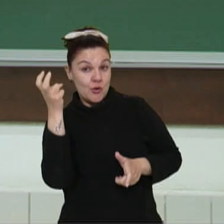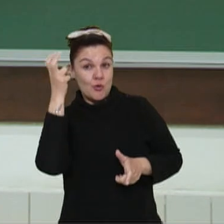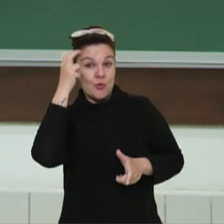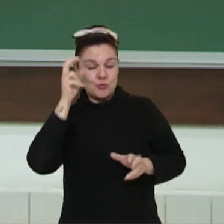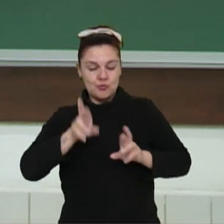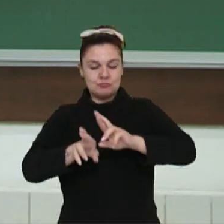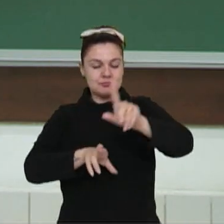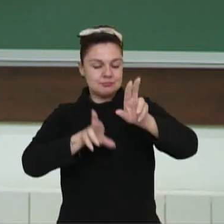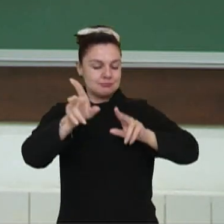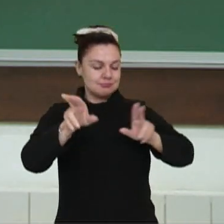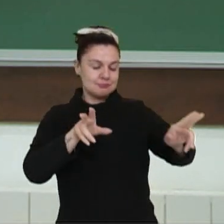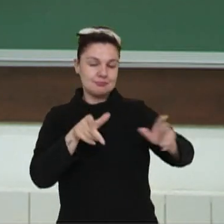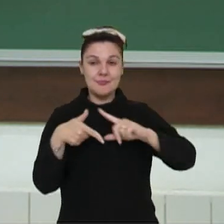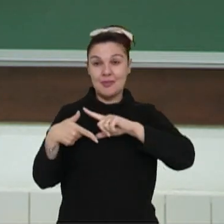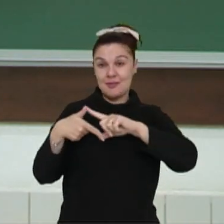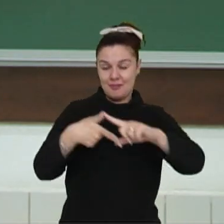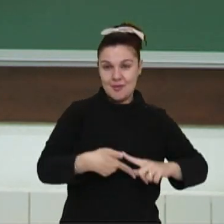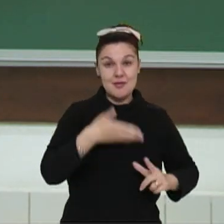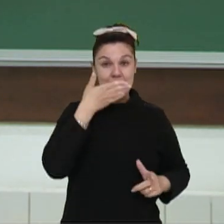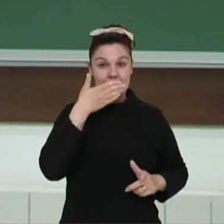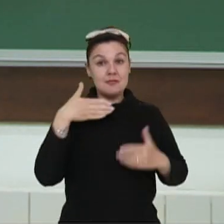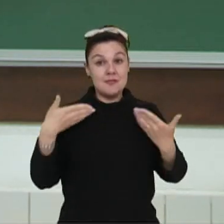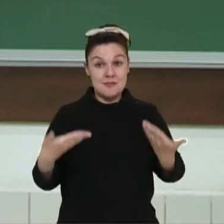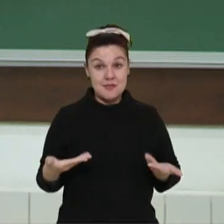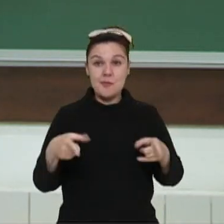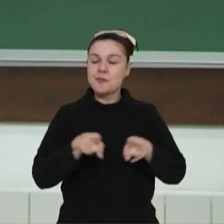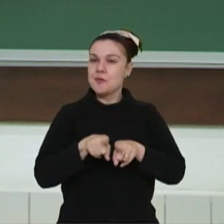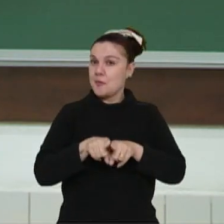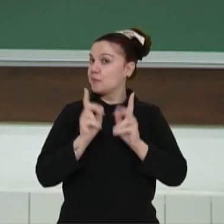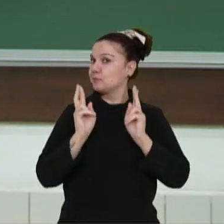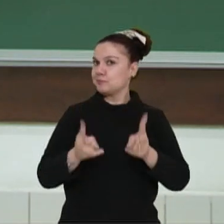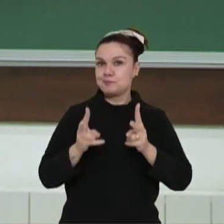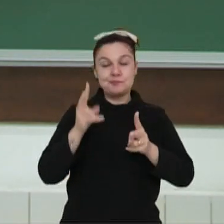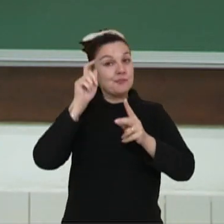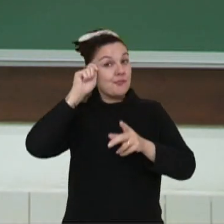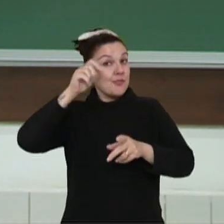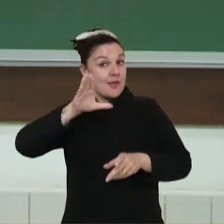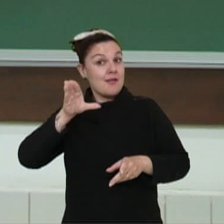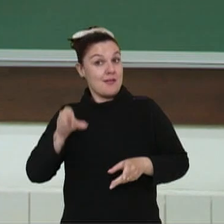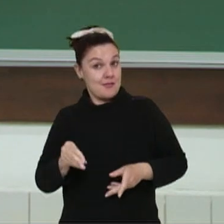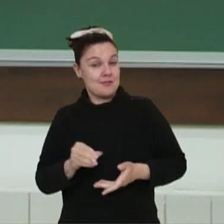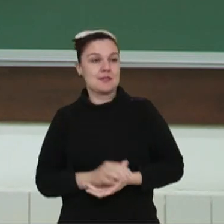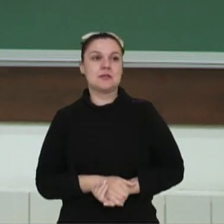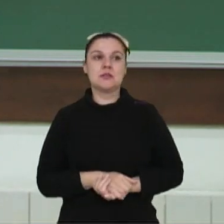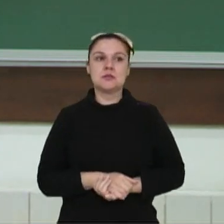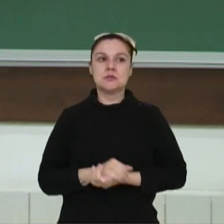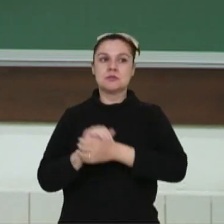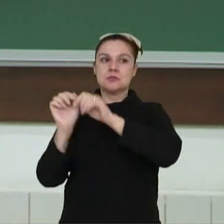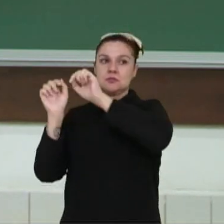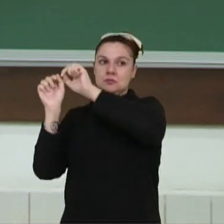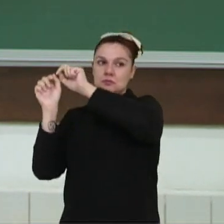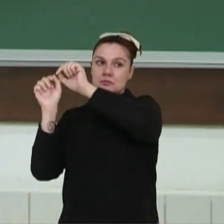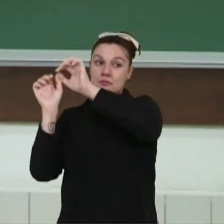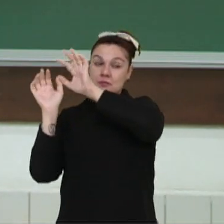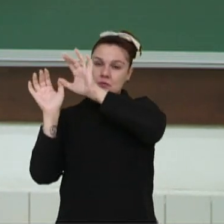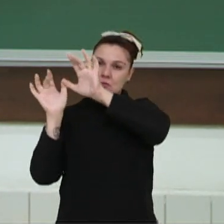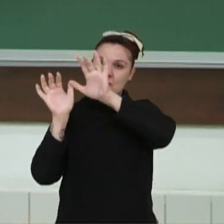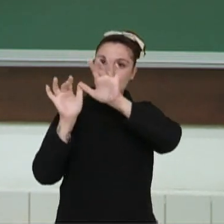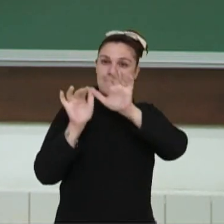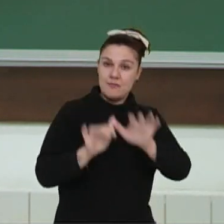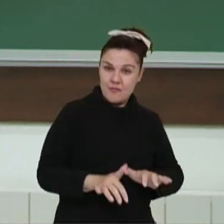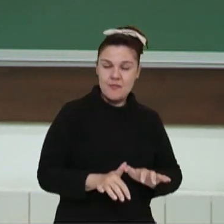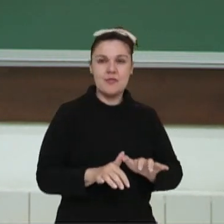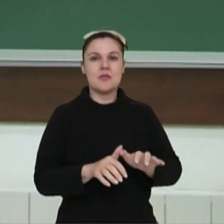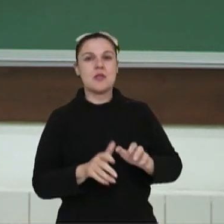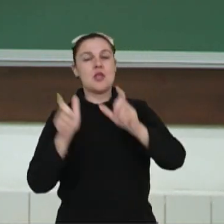tradições indígenas. E com a população africana foi a mesma coisa. Vieram africanos